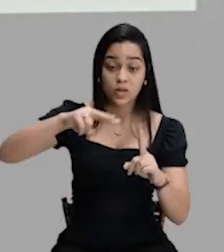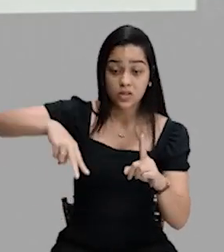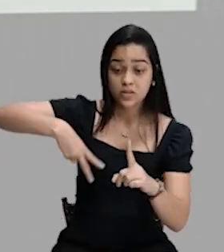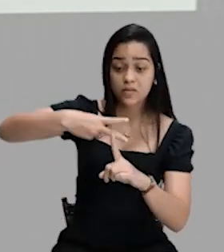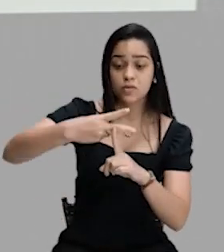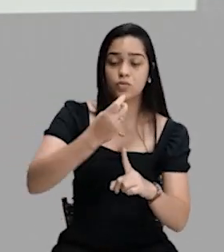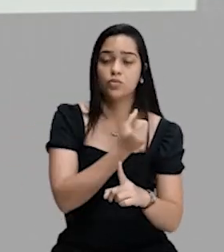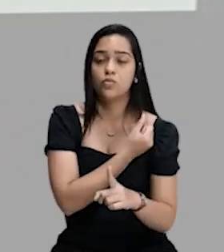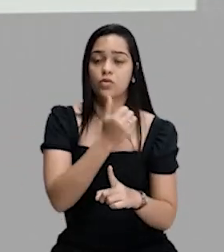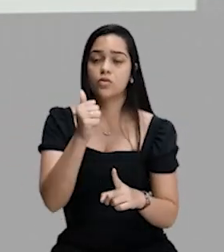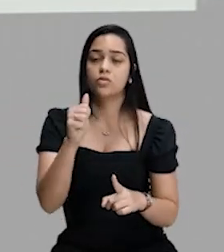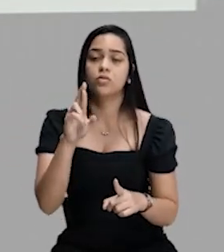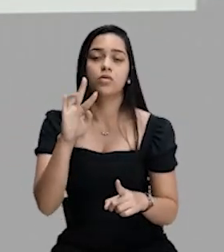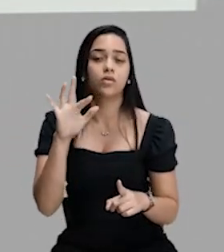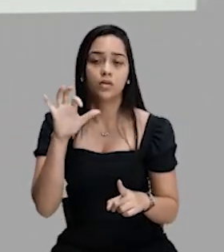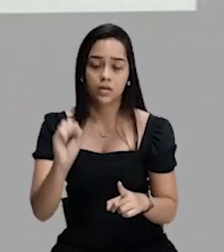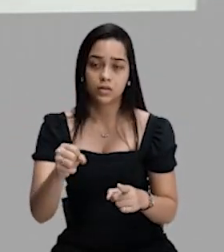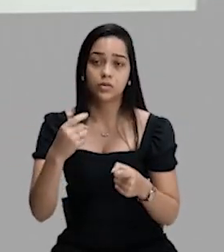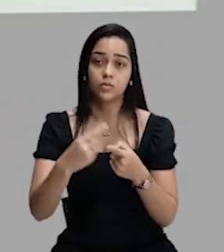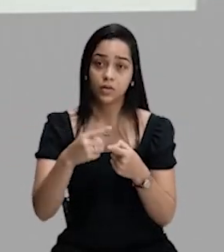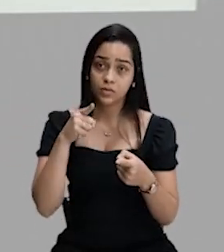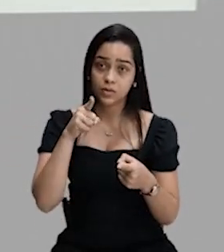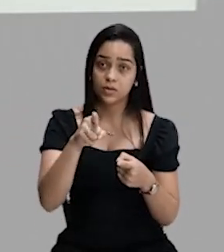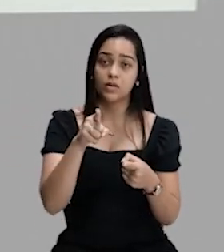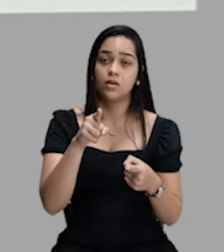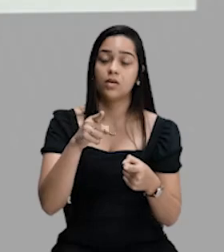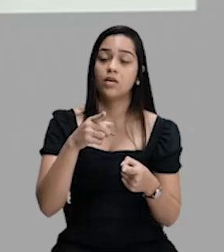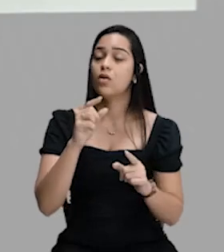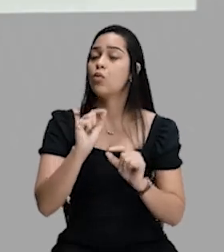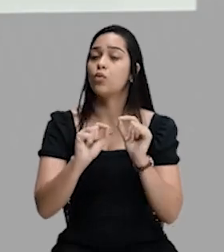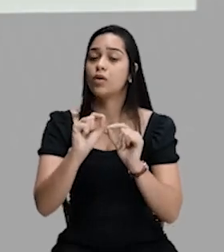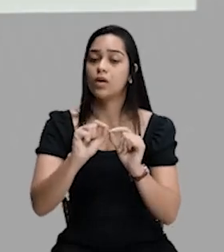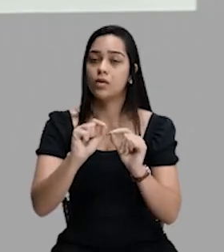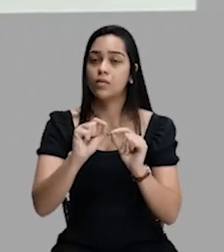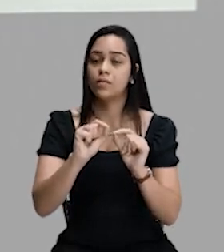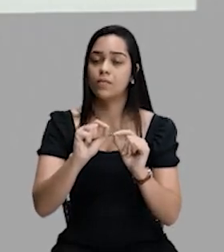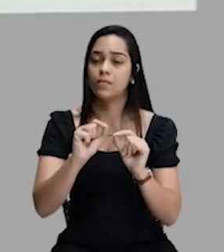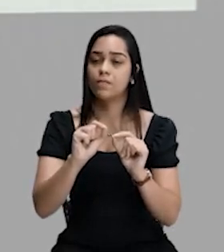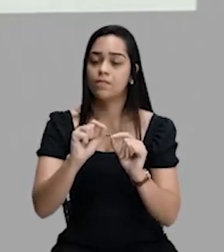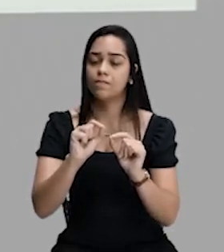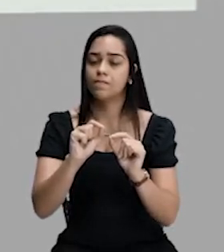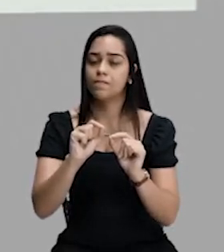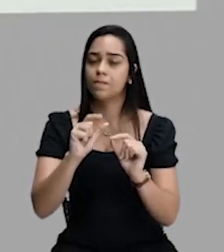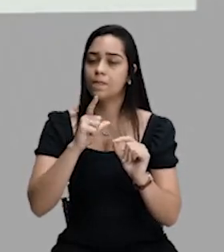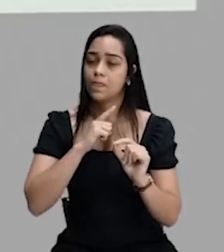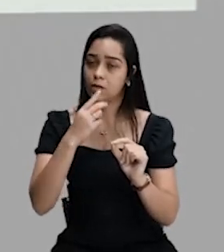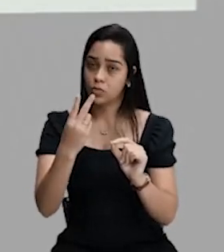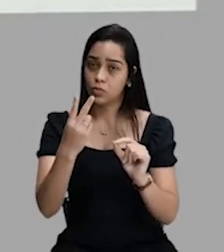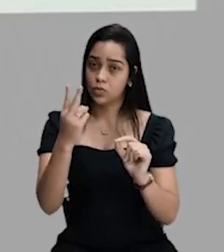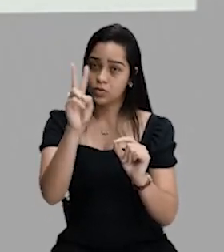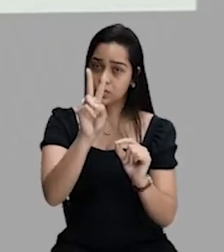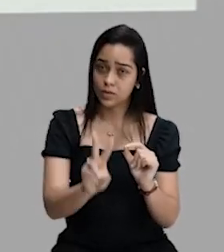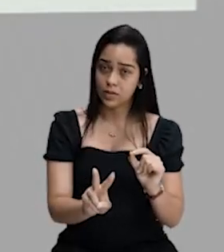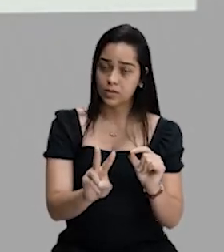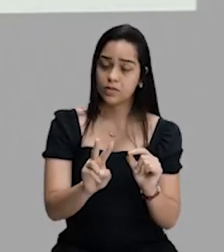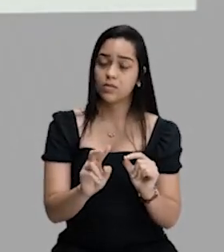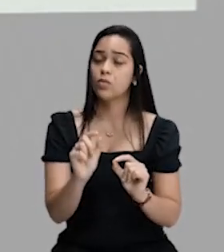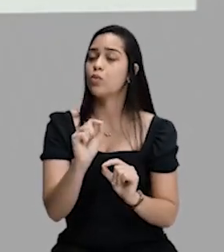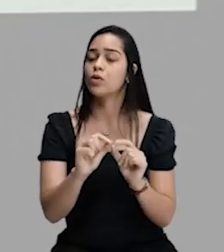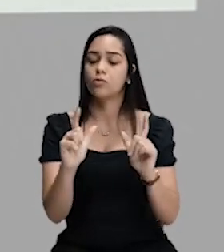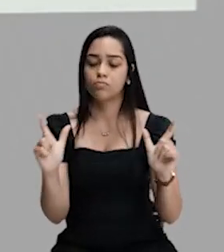vezes o número de arestas porque você contou duas vezes tá então o que que vai acontecer aqui vai ficar dois